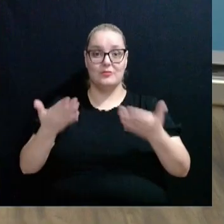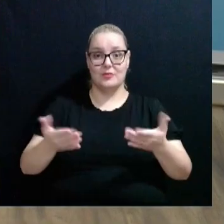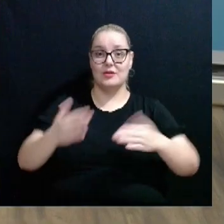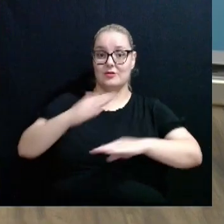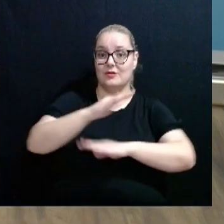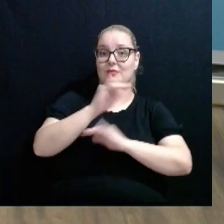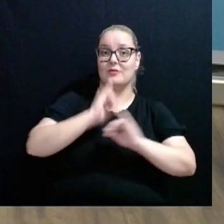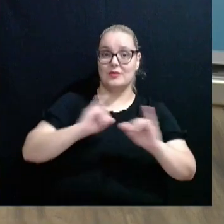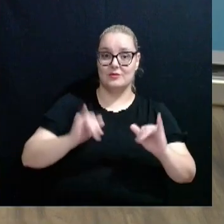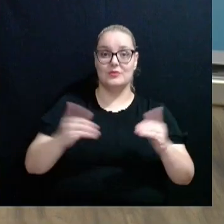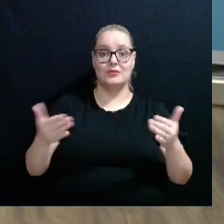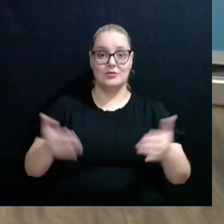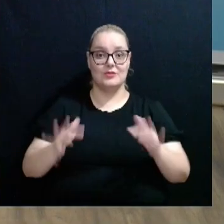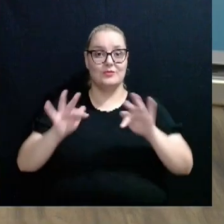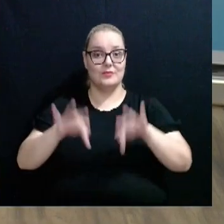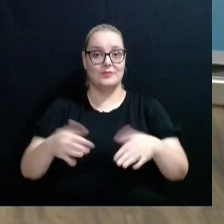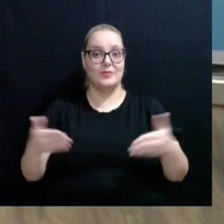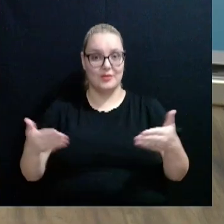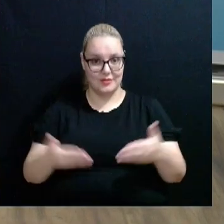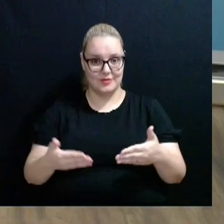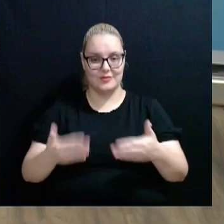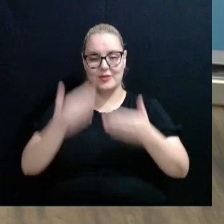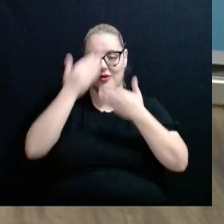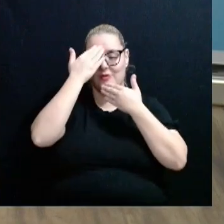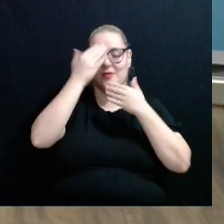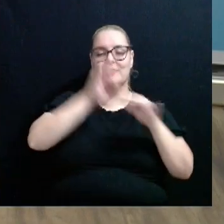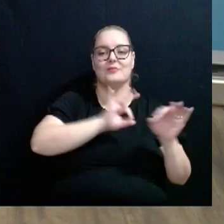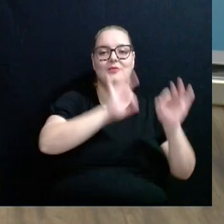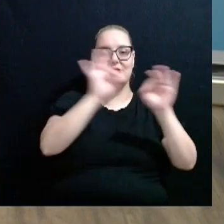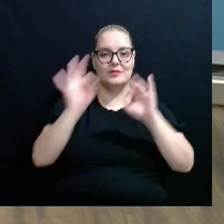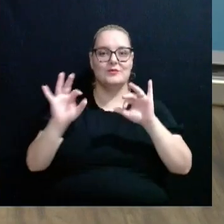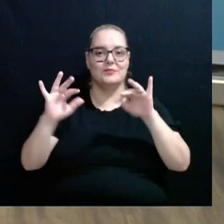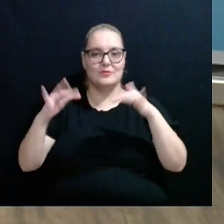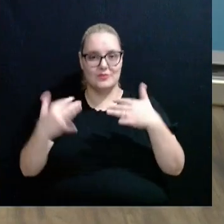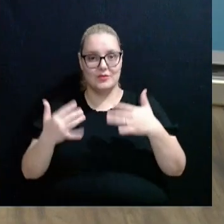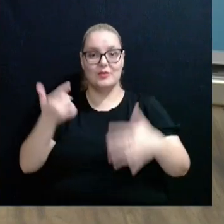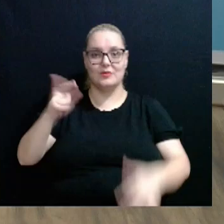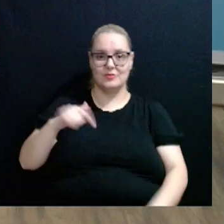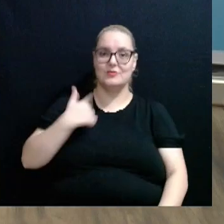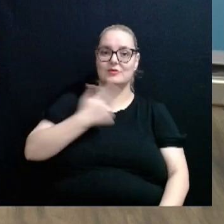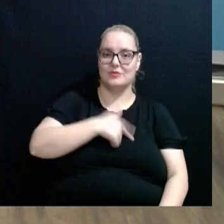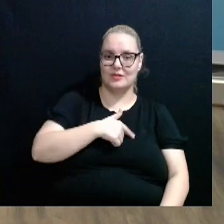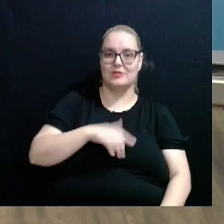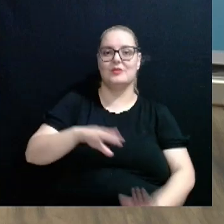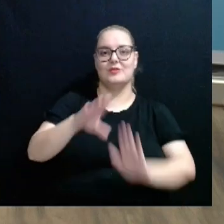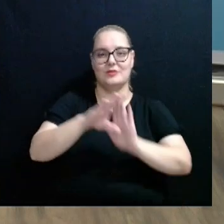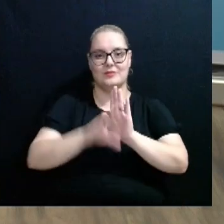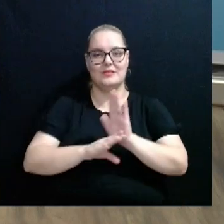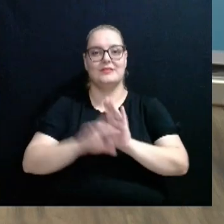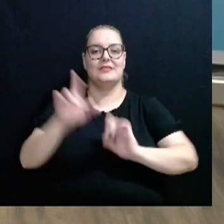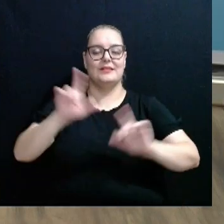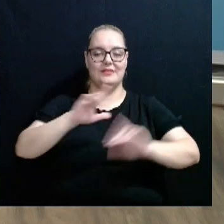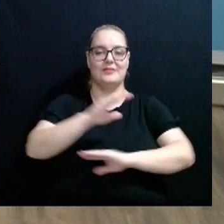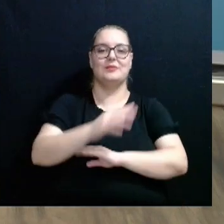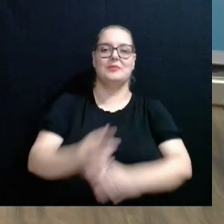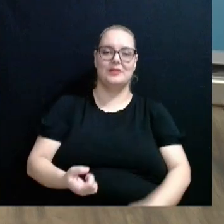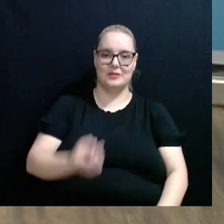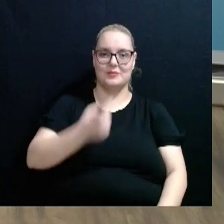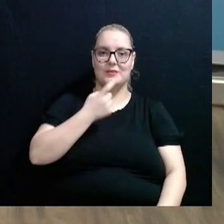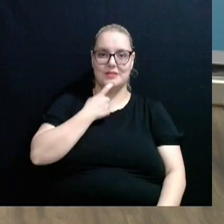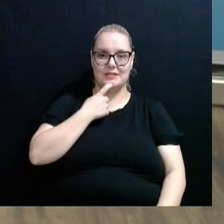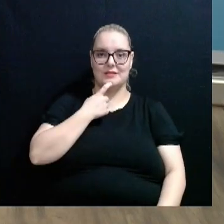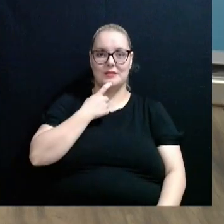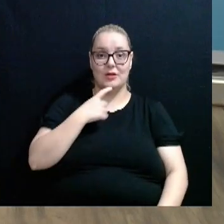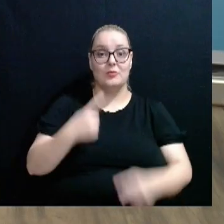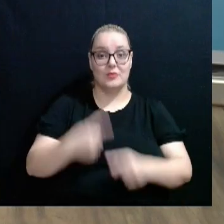hoje termina agora. Muito obrigada pela sua audiência e continue ligado também na programação da TV Câmara de Campinas, porque daqui a